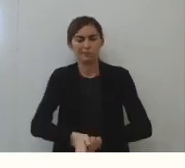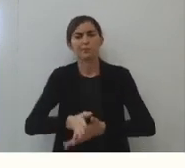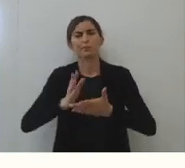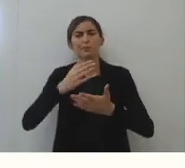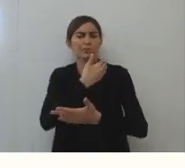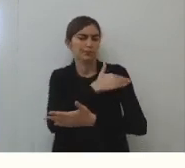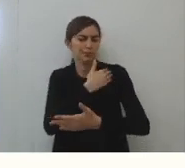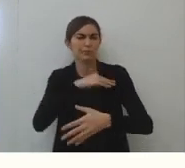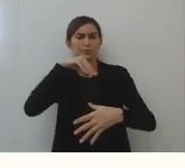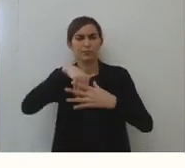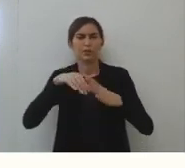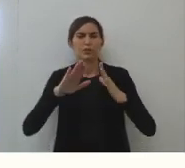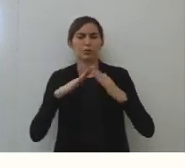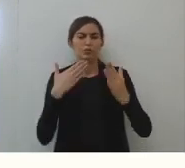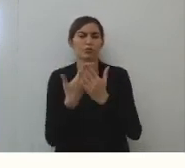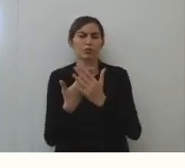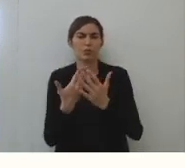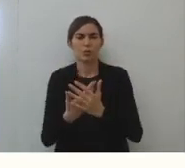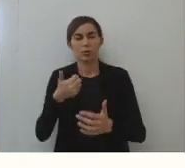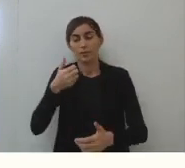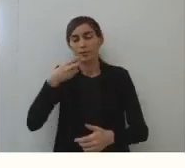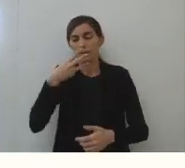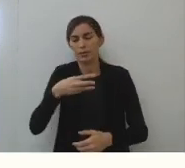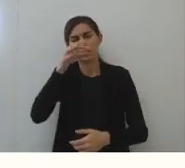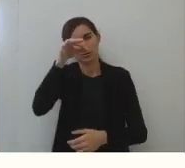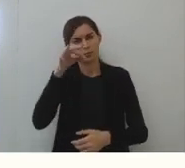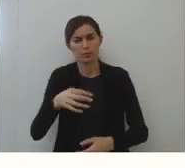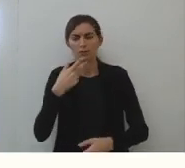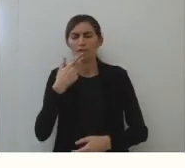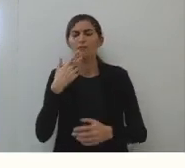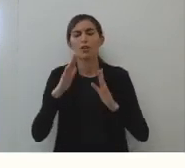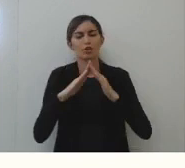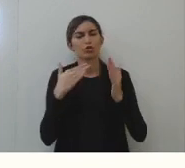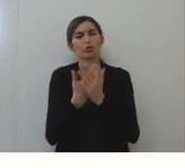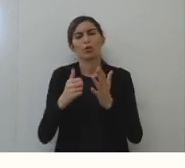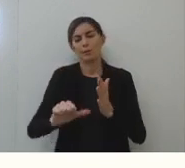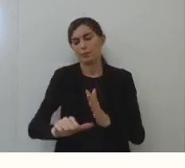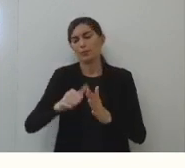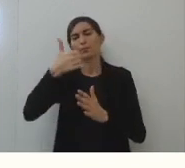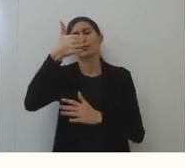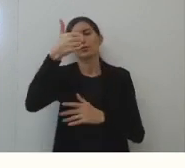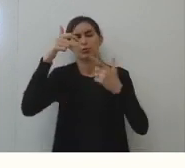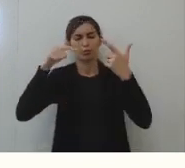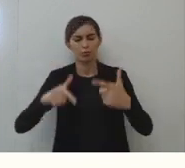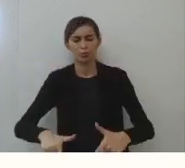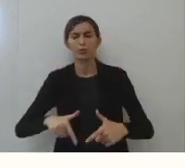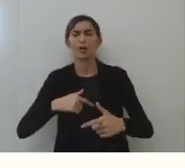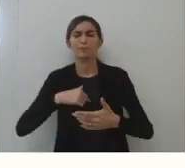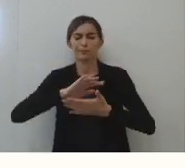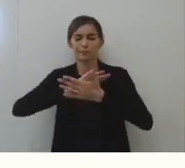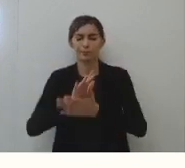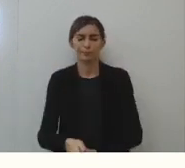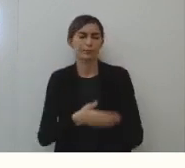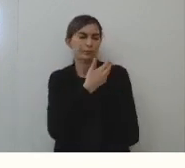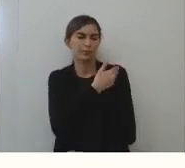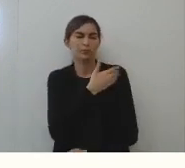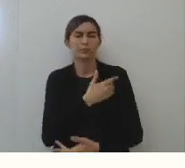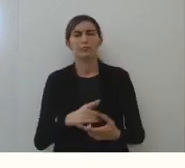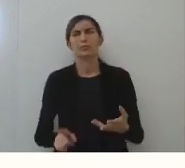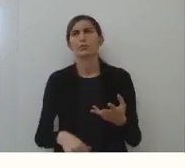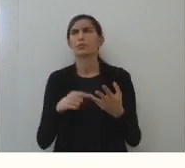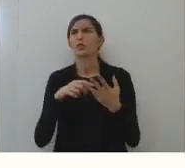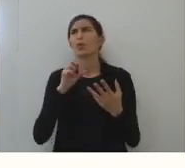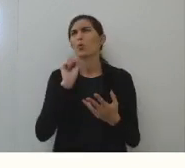escolar. 13% deles afirmam que a escola foi o primeiro lugar onde sofreram discriminação.